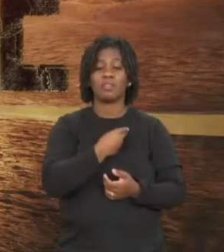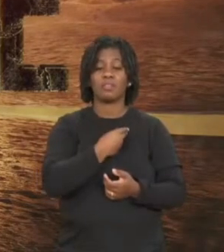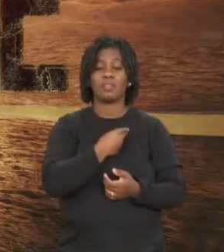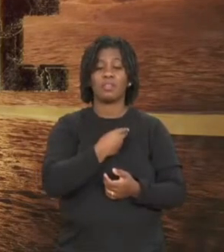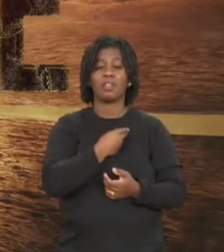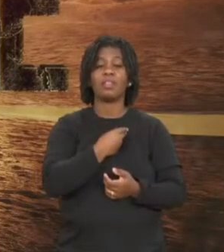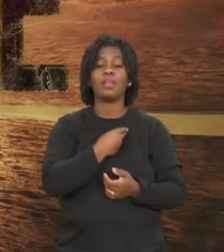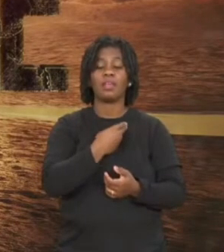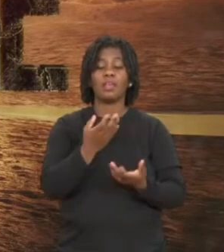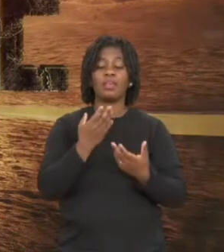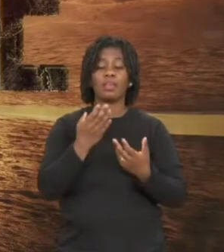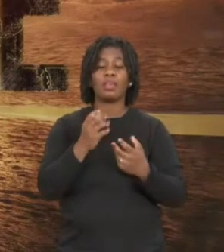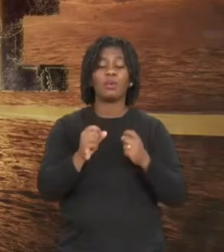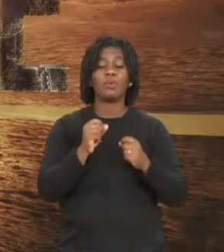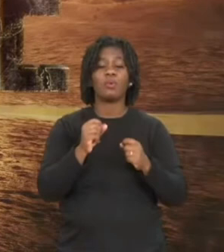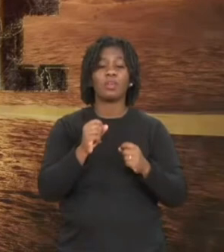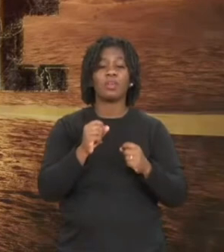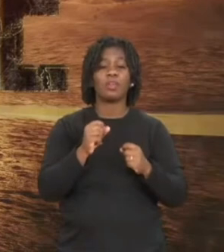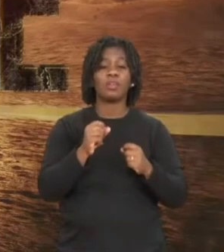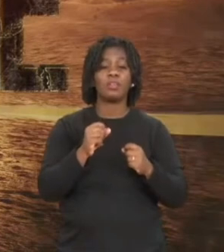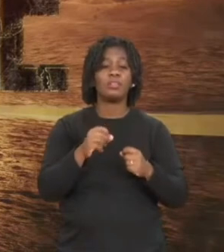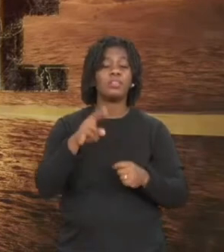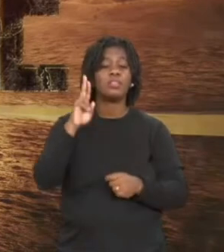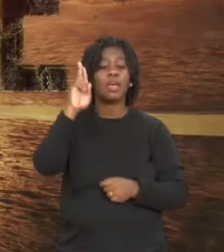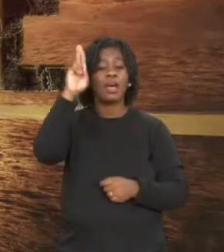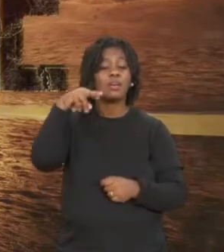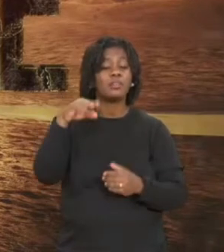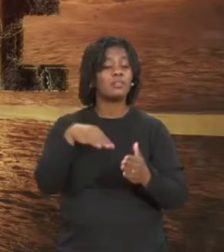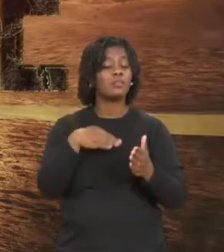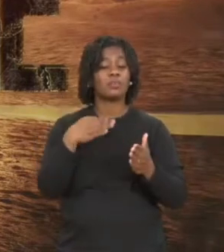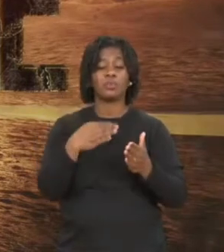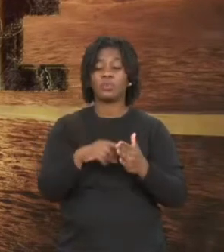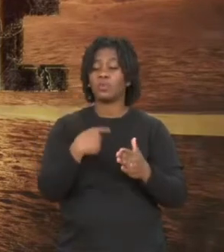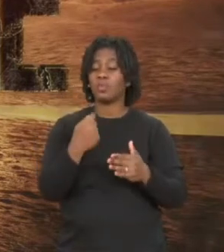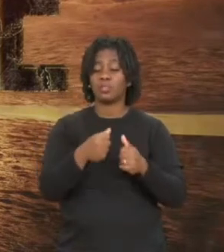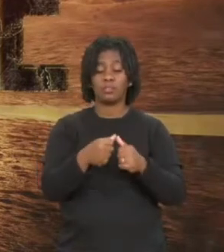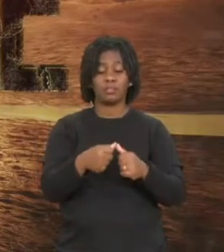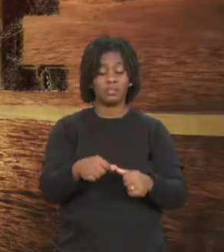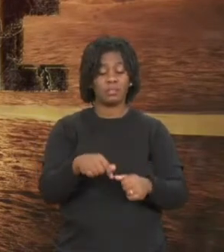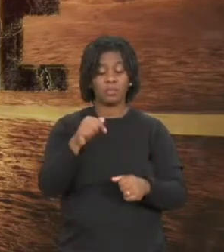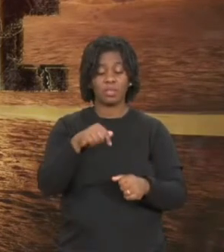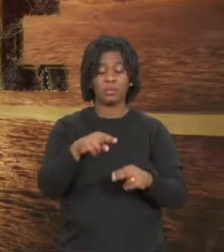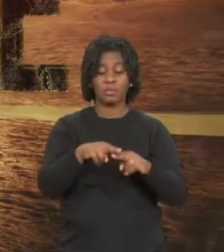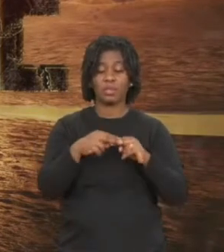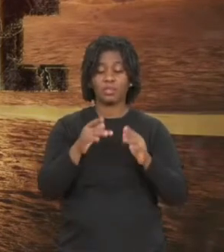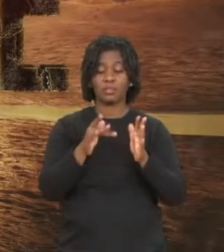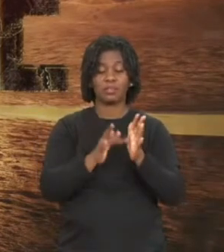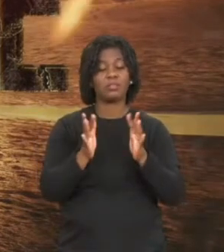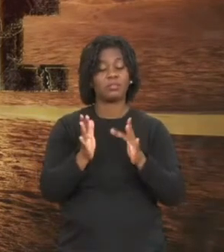Jesus quer ser o centro de tudo. Nós estamos aqui por causa dele.